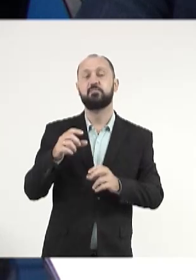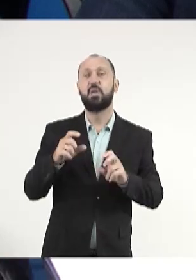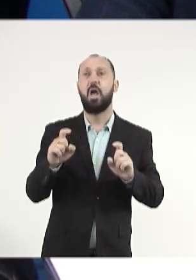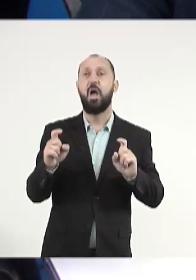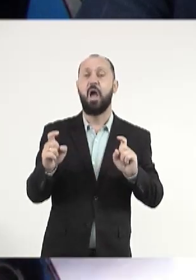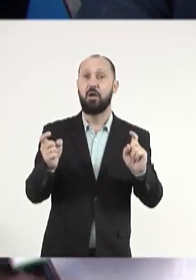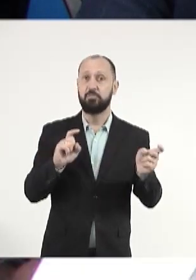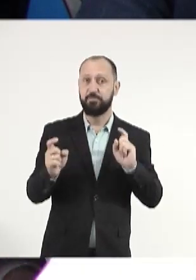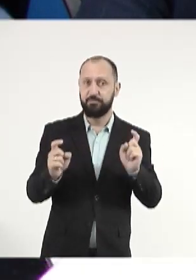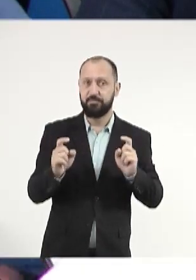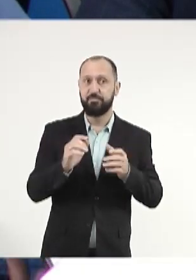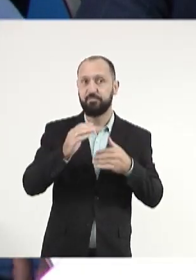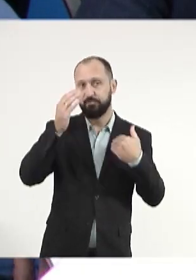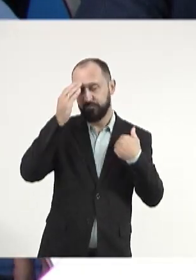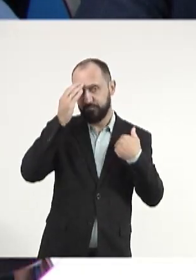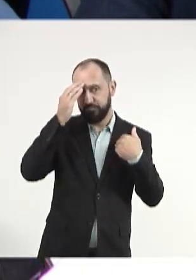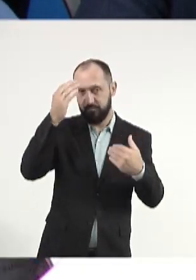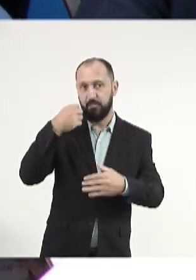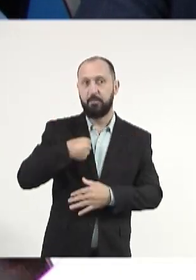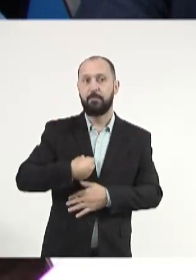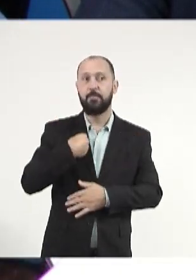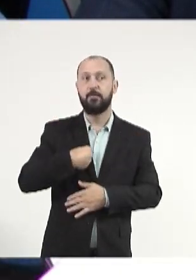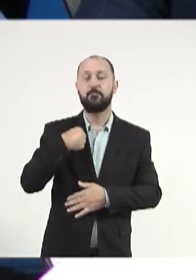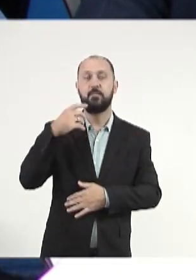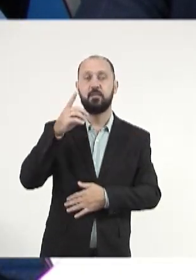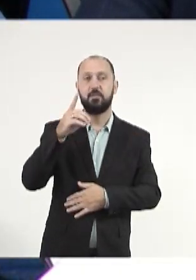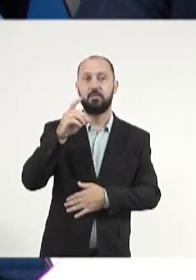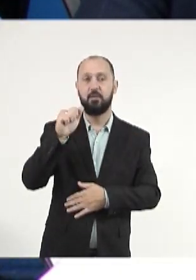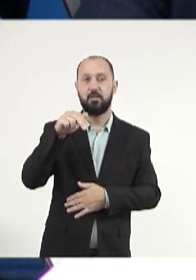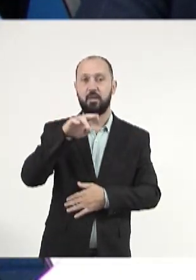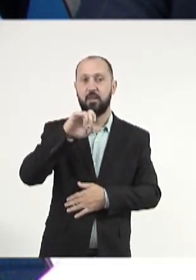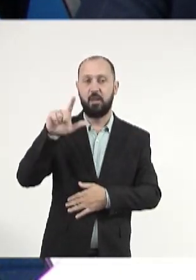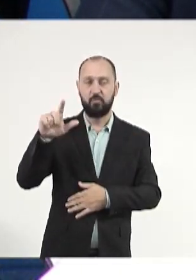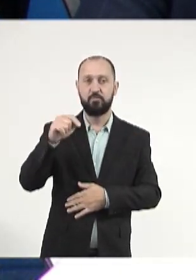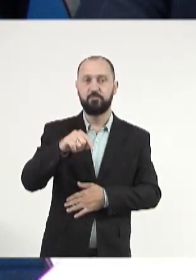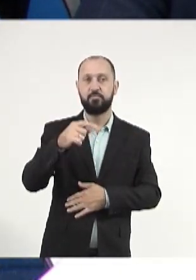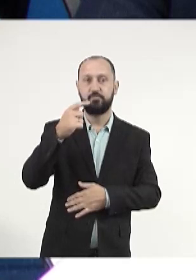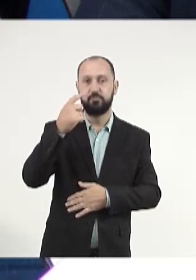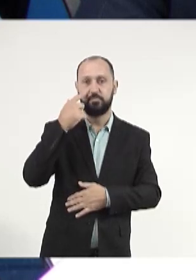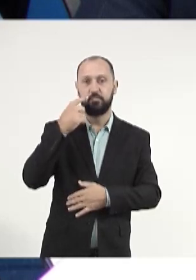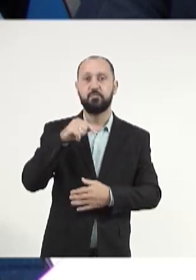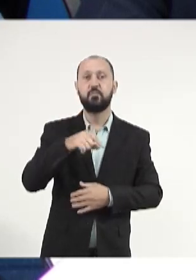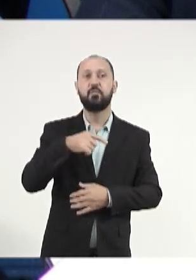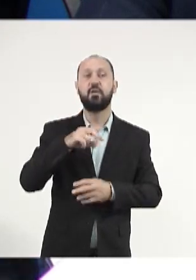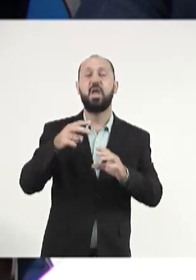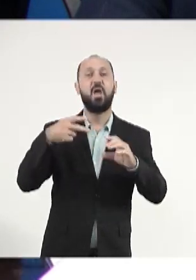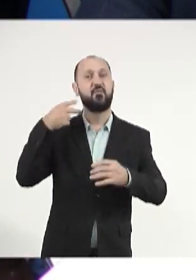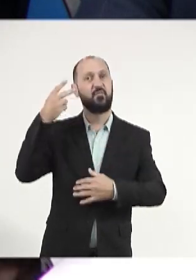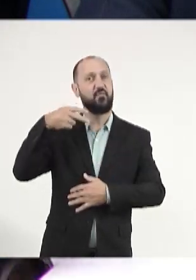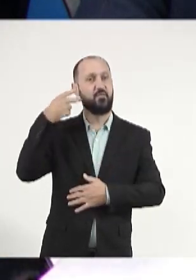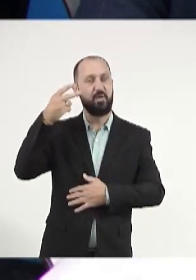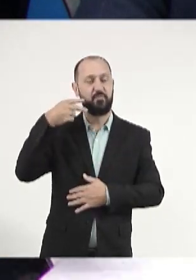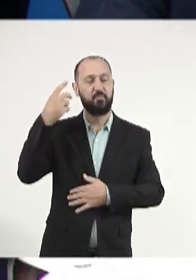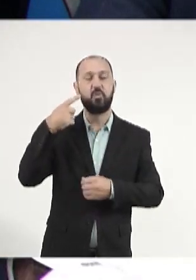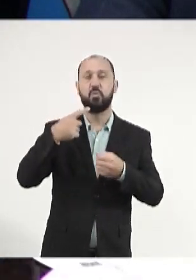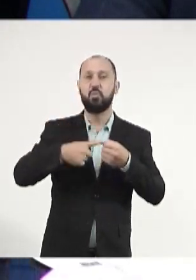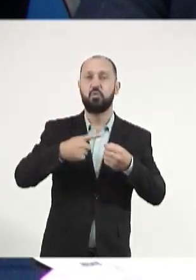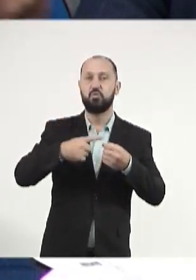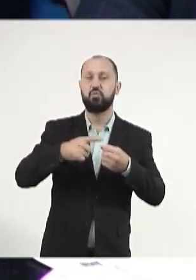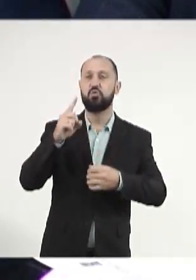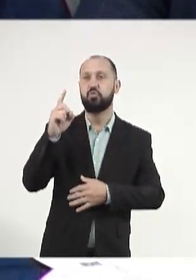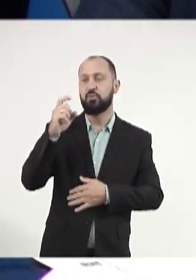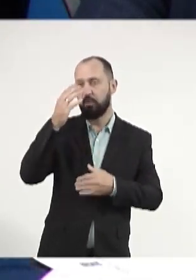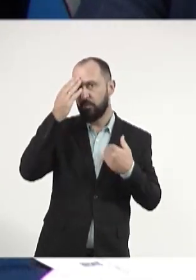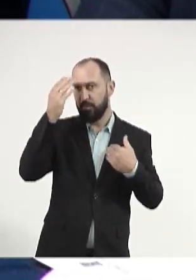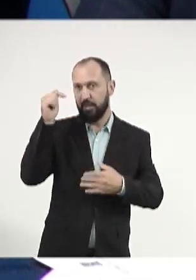grande expediente, e agradecemos a presença do senhor Daniel Teixeira da Costa Júnior, que é vereador no município de